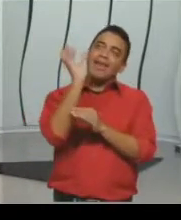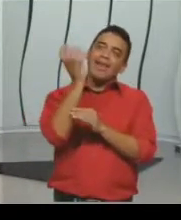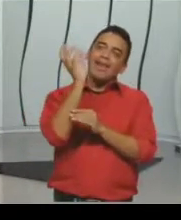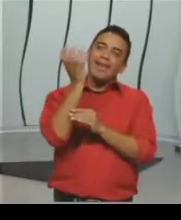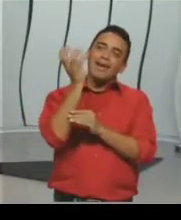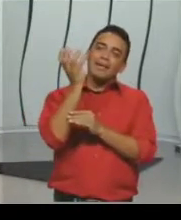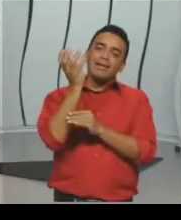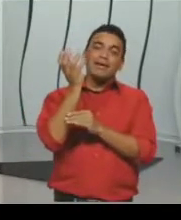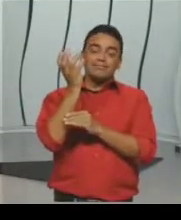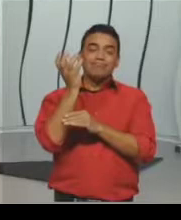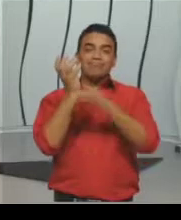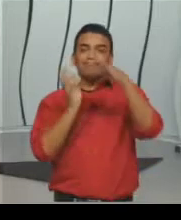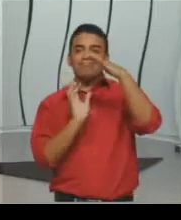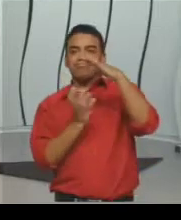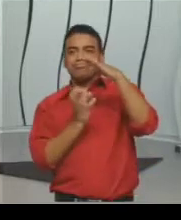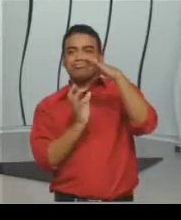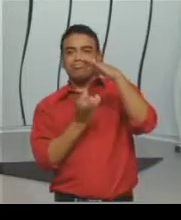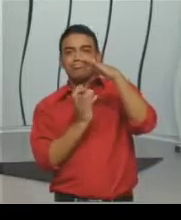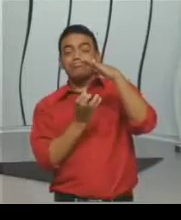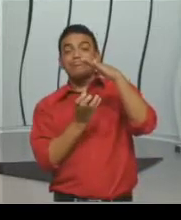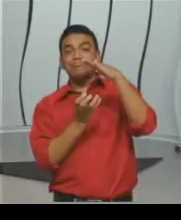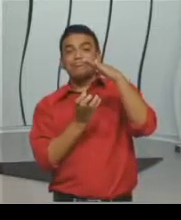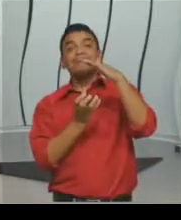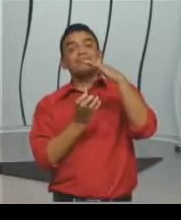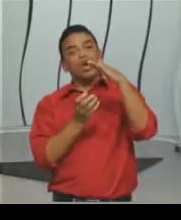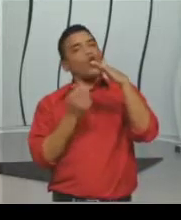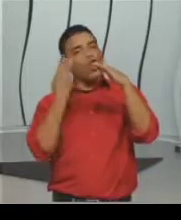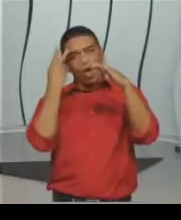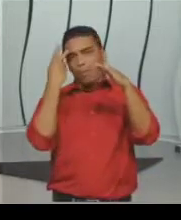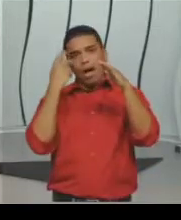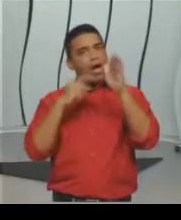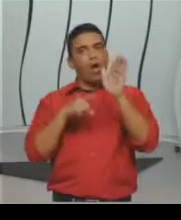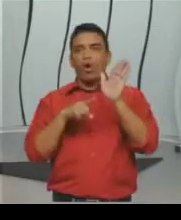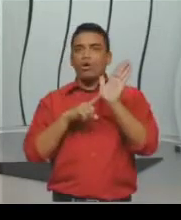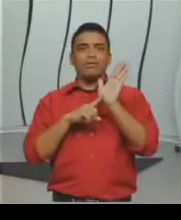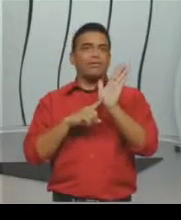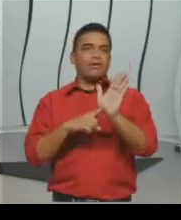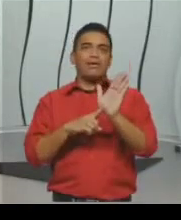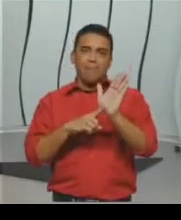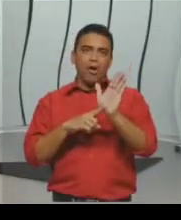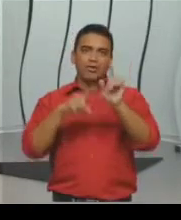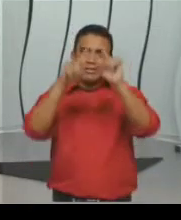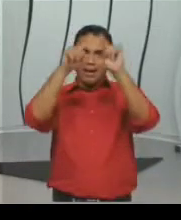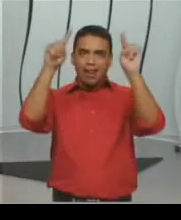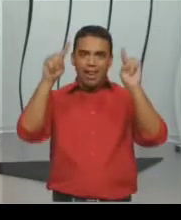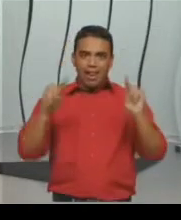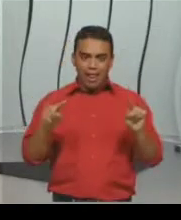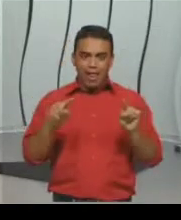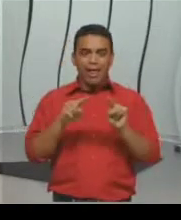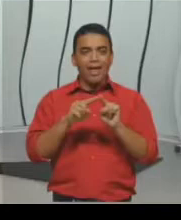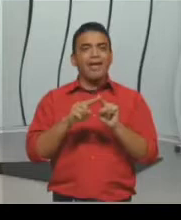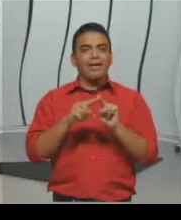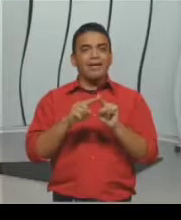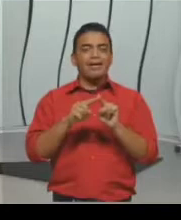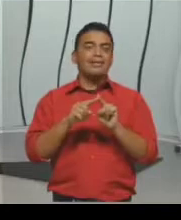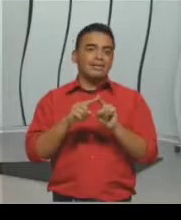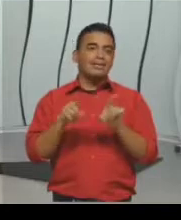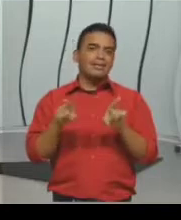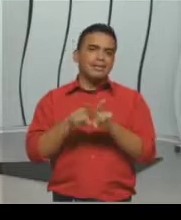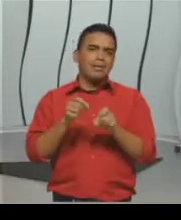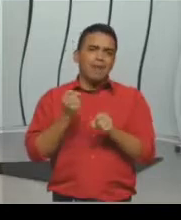muito comuns no ensino de circuitos e também no sistema de construção, né? Na construção civil,